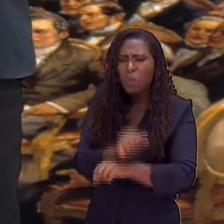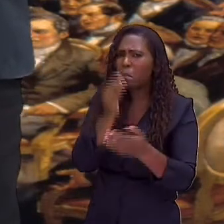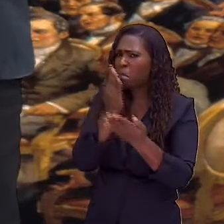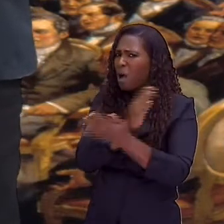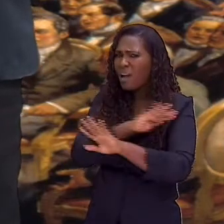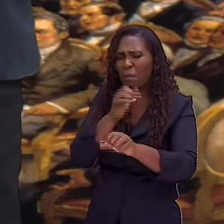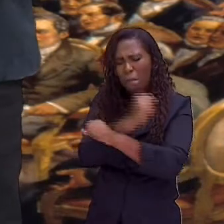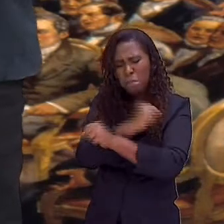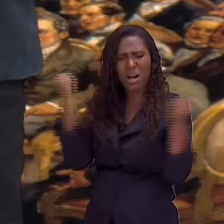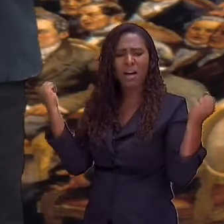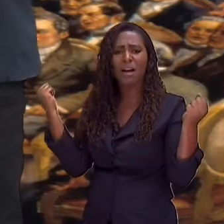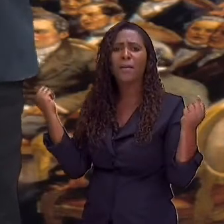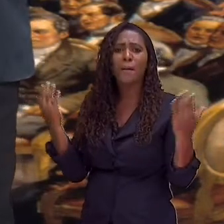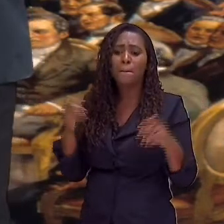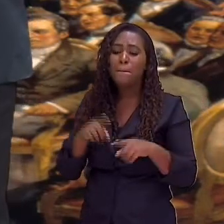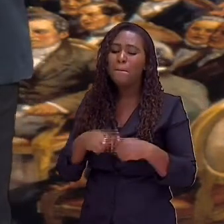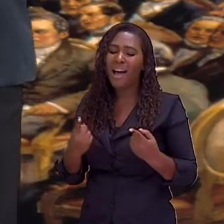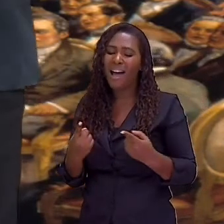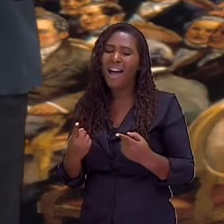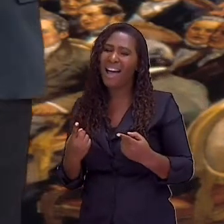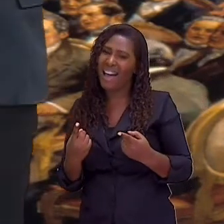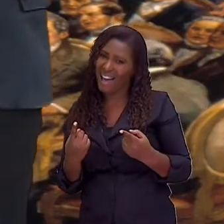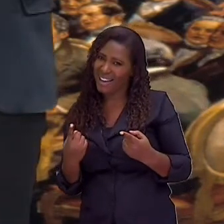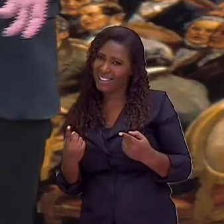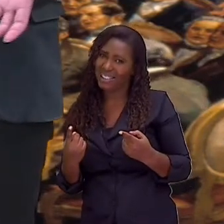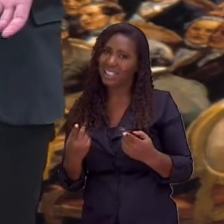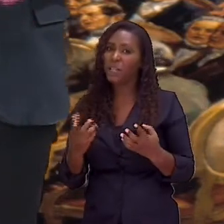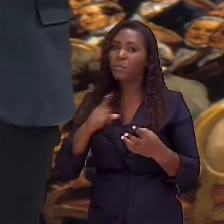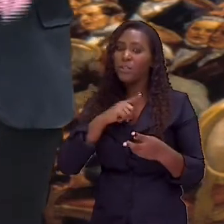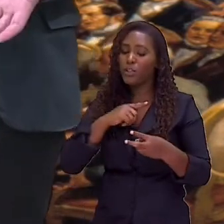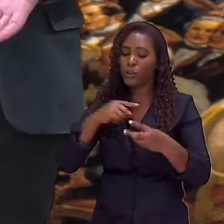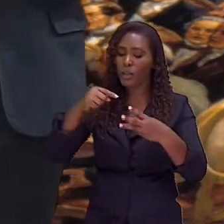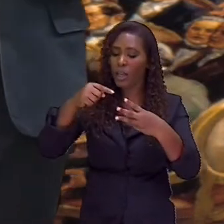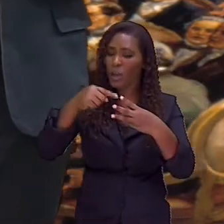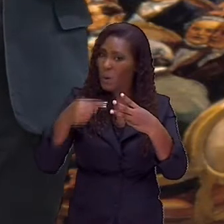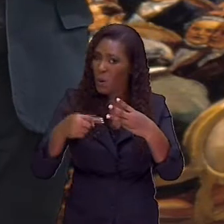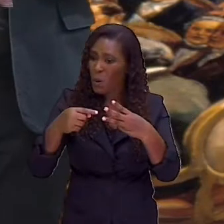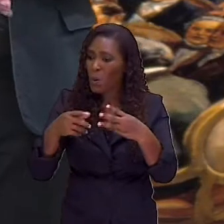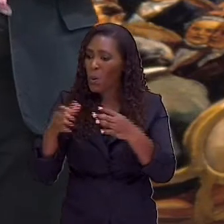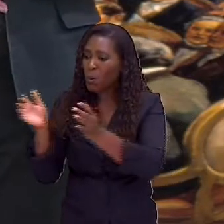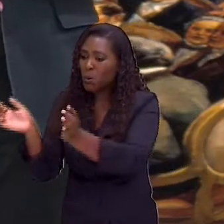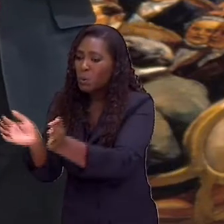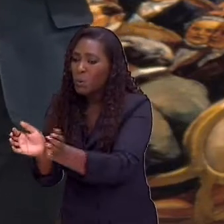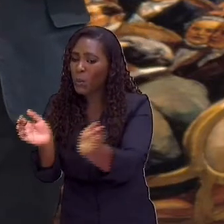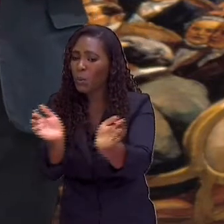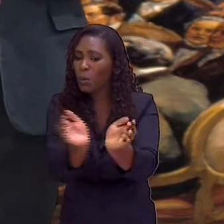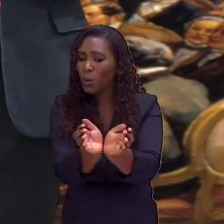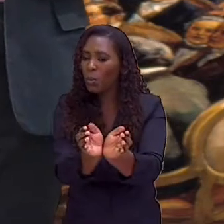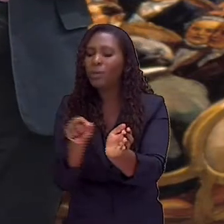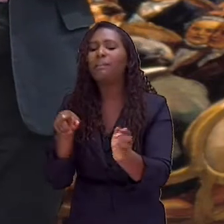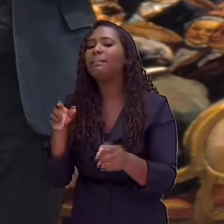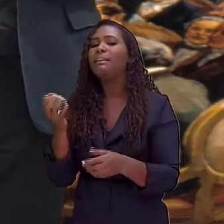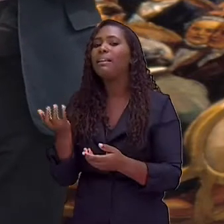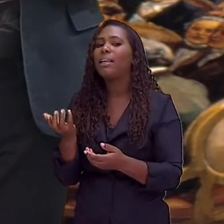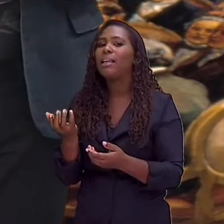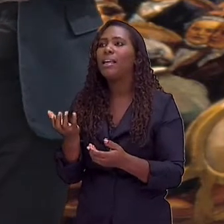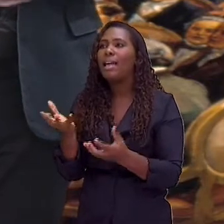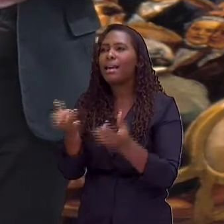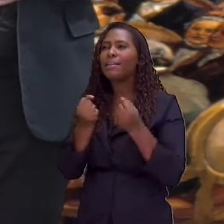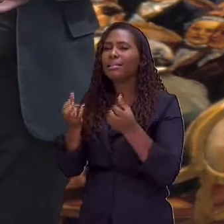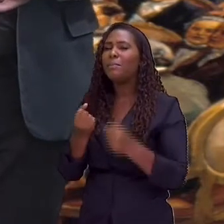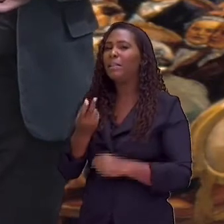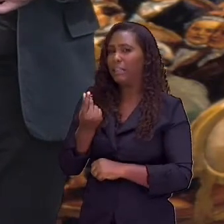elite fazendeira, né, que detinha o poder da agricultura, esses não aceitaram esse artigo